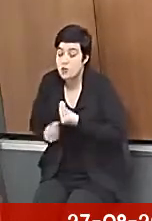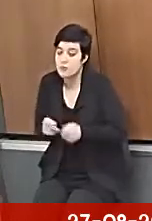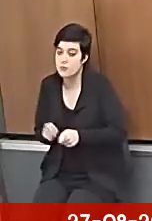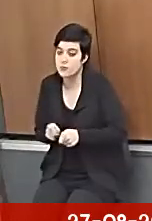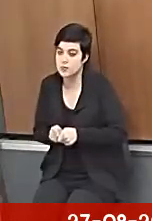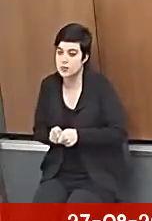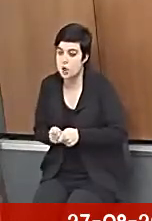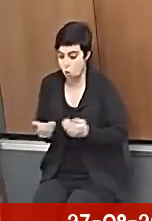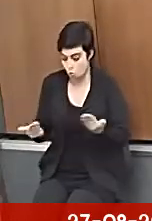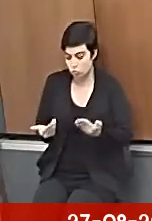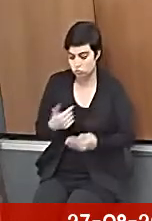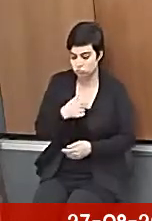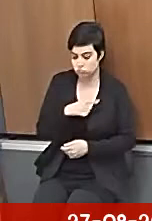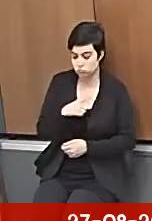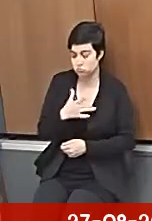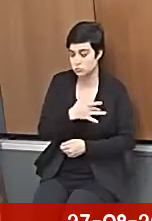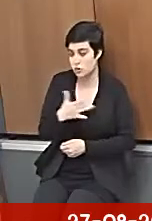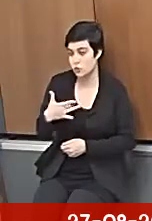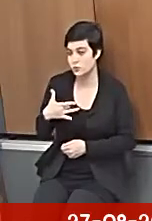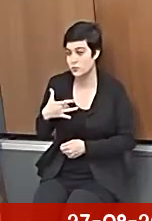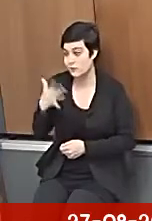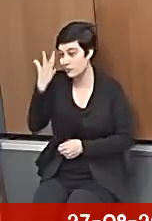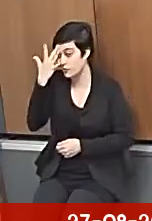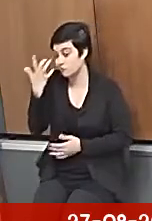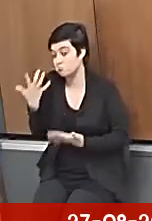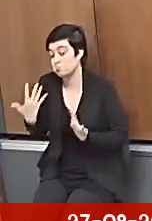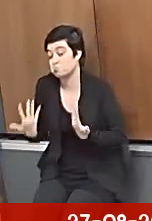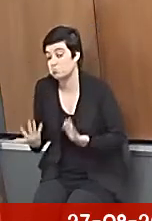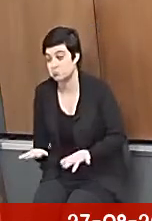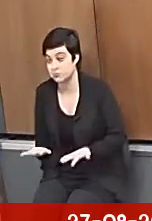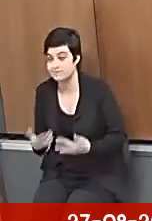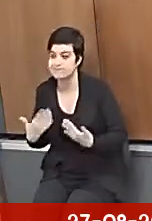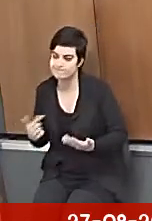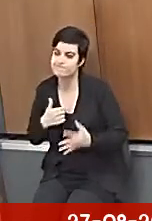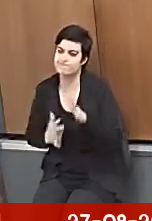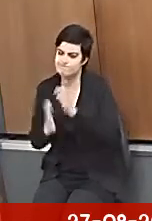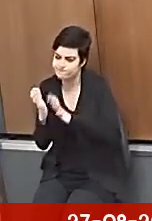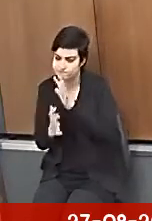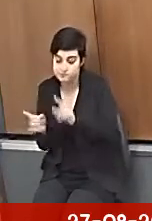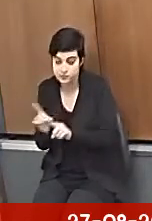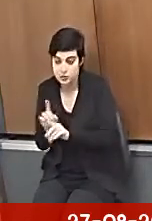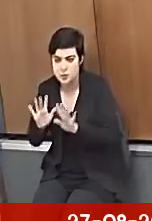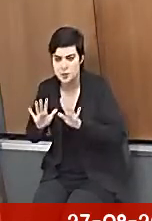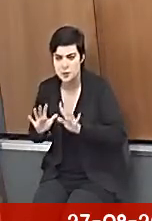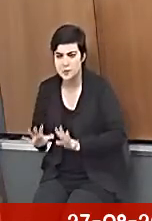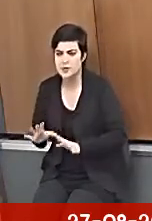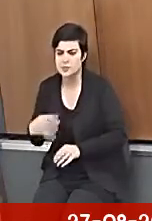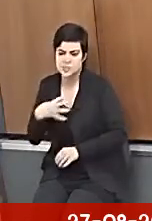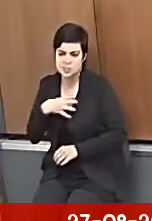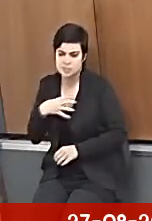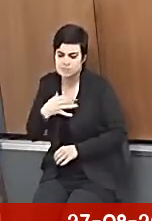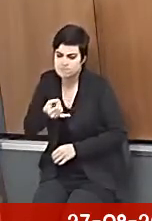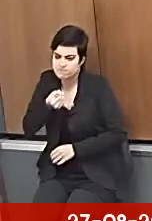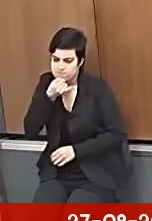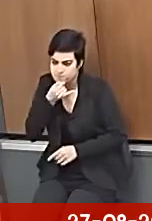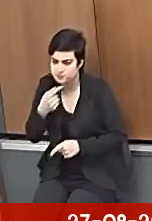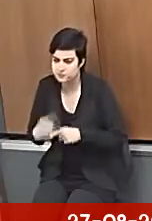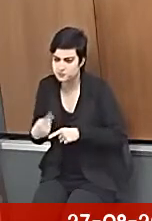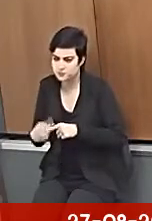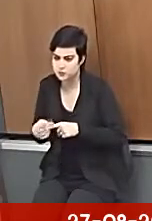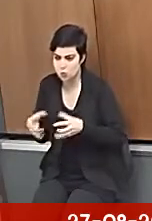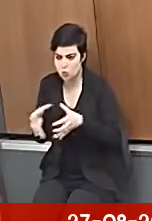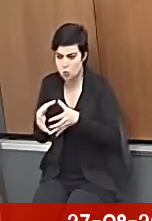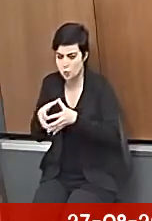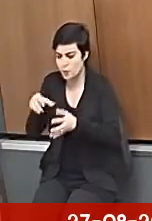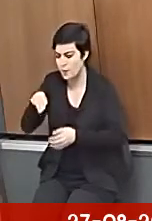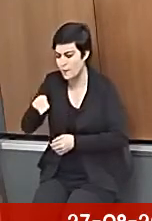hoje e amanhã não ter mas nem por isso eu vou brigar por isso entendeu eu quero aqui deixar minha indignação que a miséria não faz nada